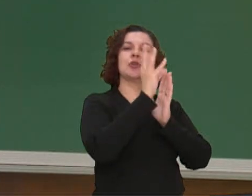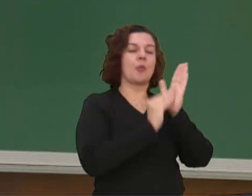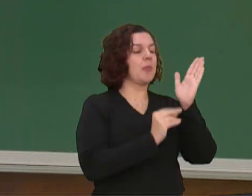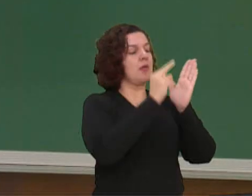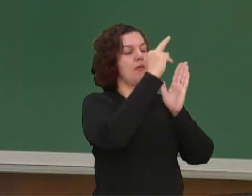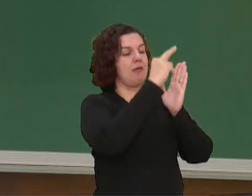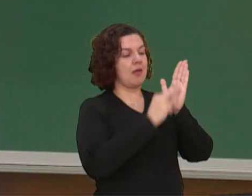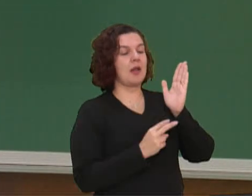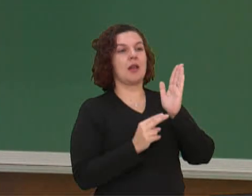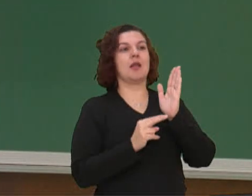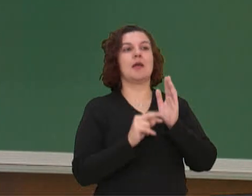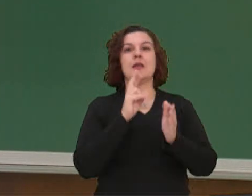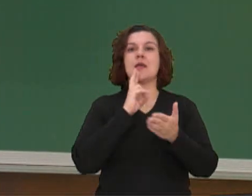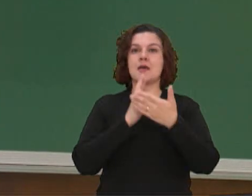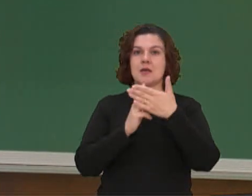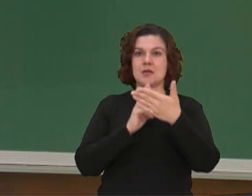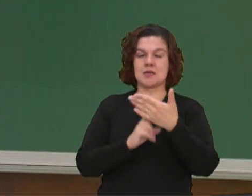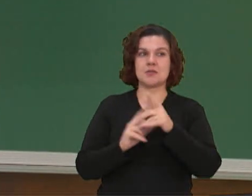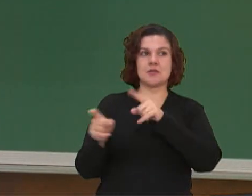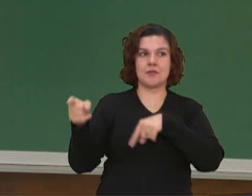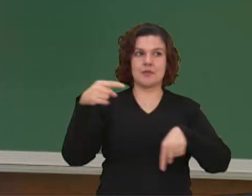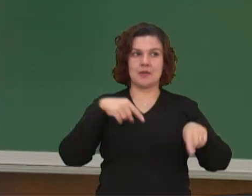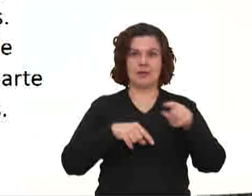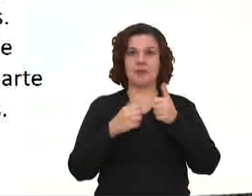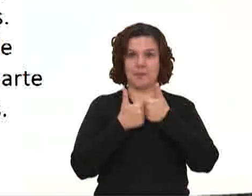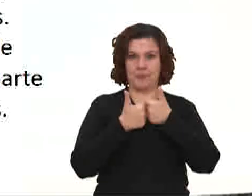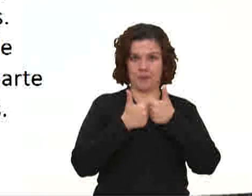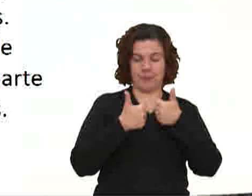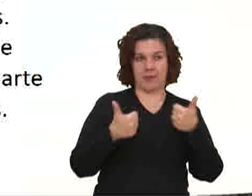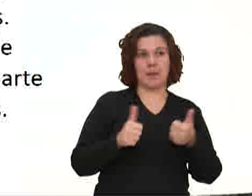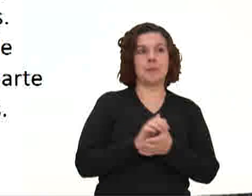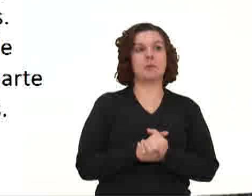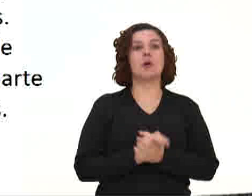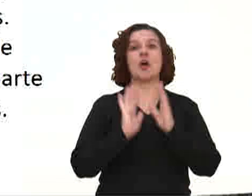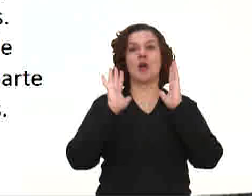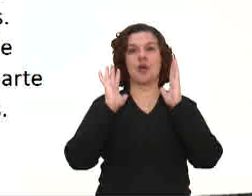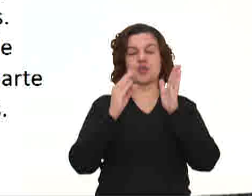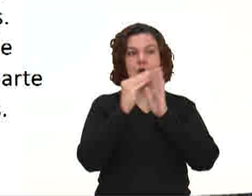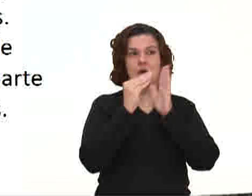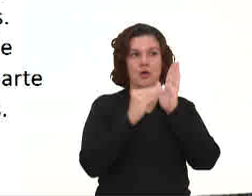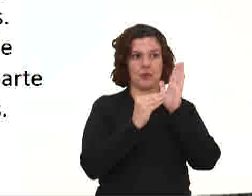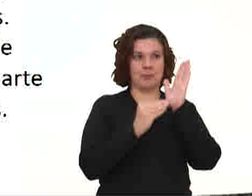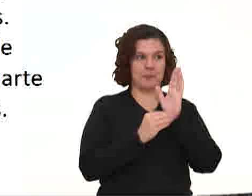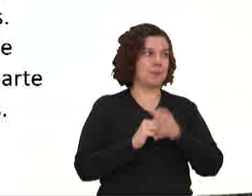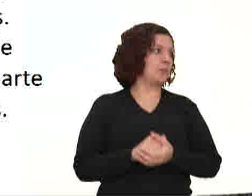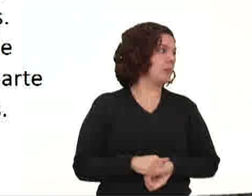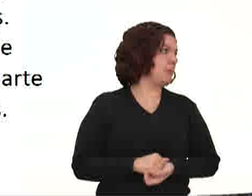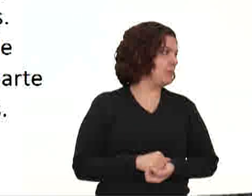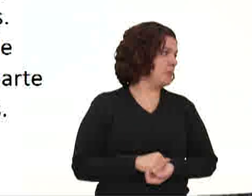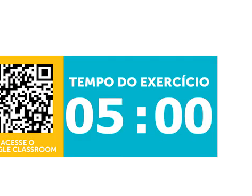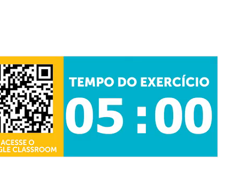vocês, e daí tem as questões ali para vocês responderem também, que a gente já coloca na sequência.